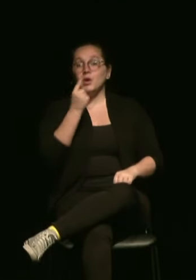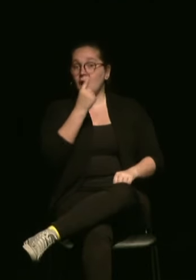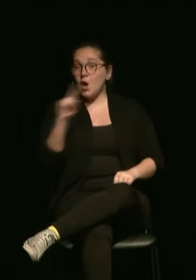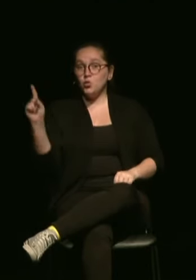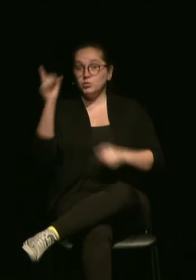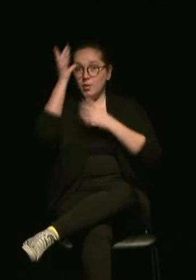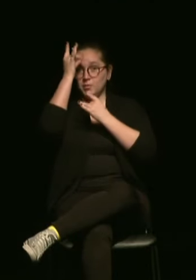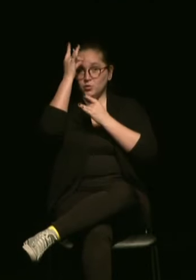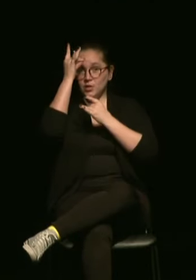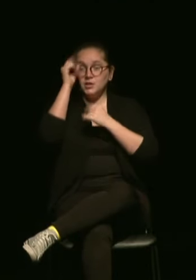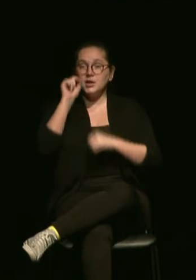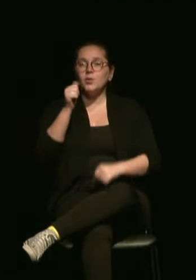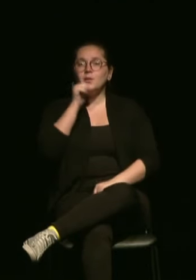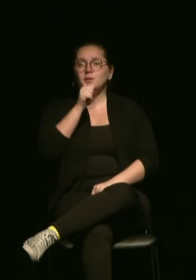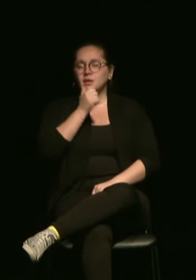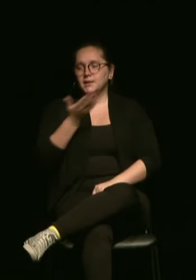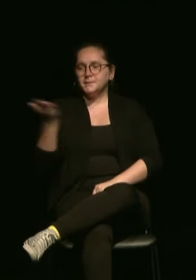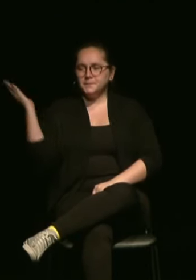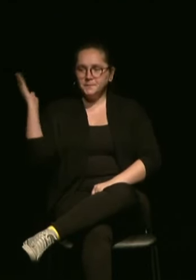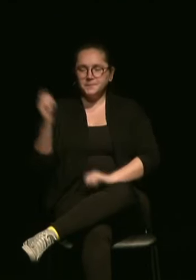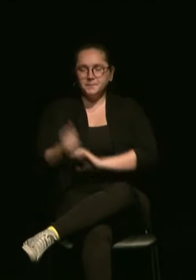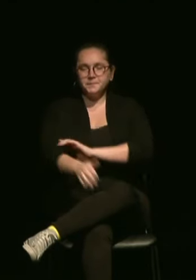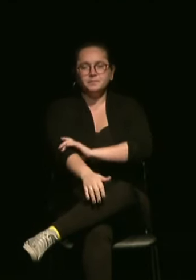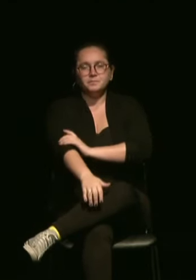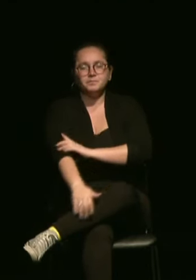última personagem é essa menina aqui.